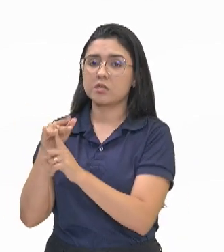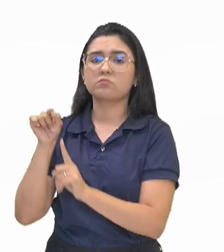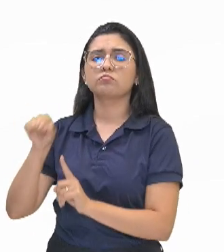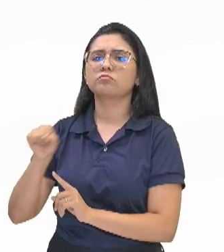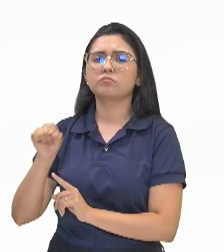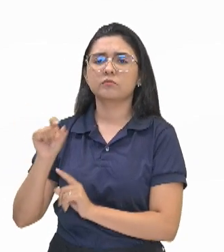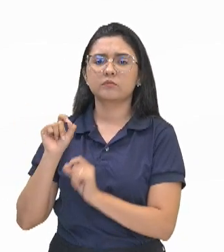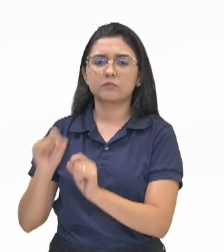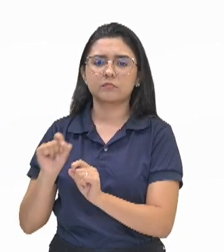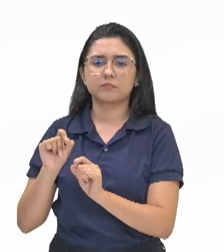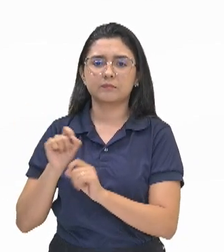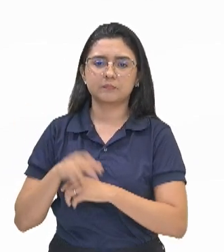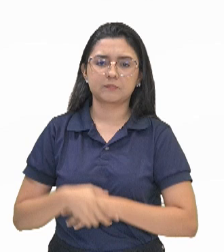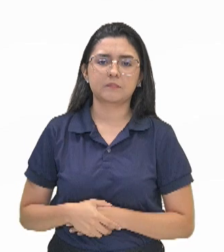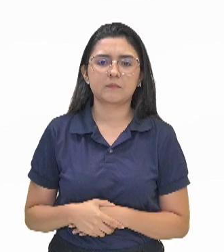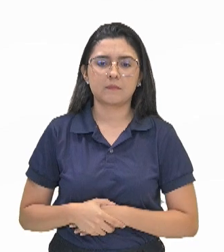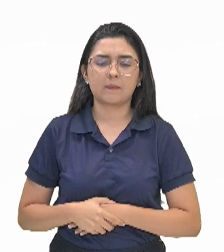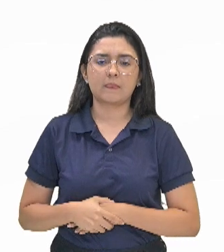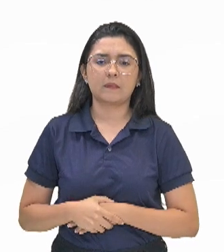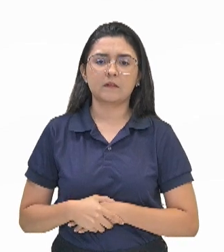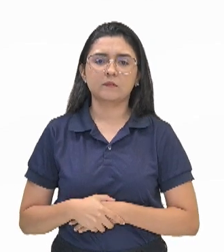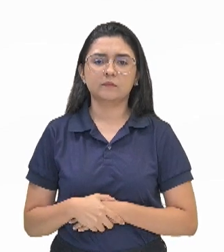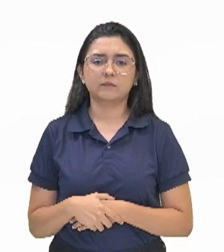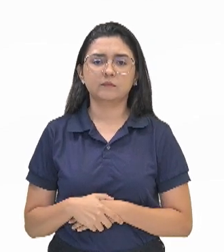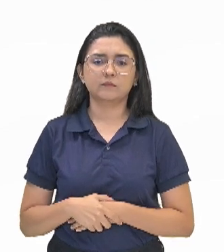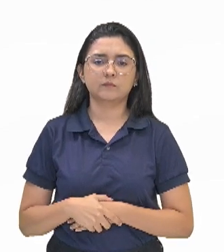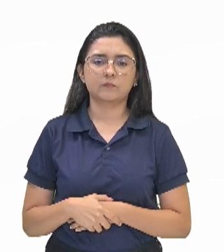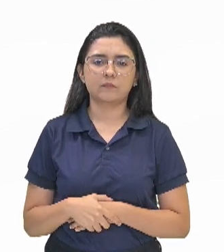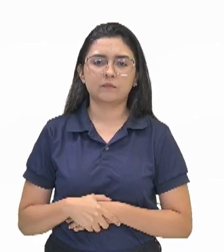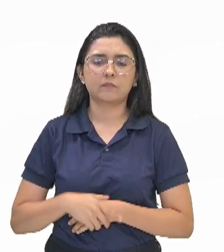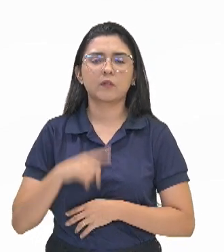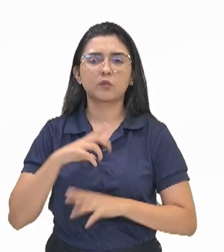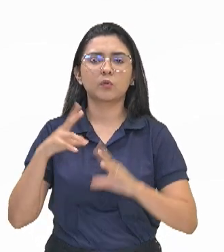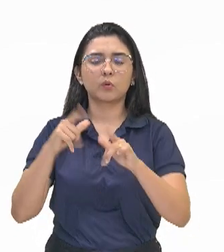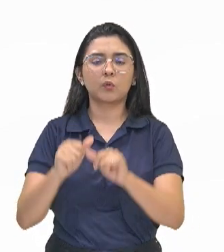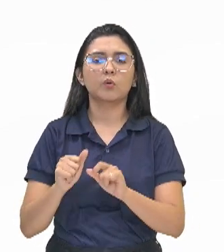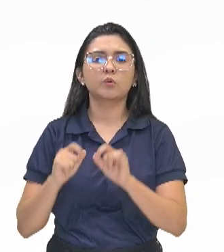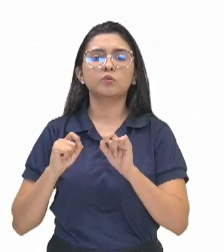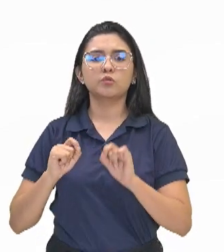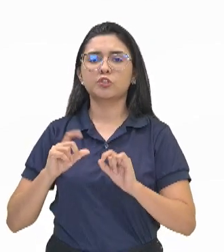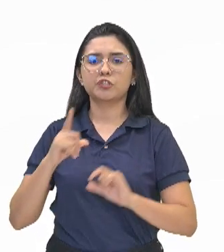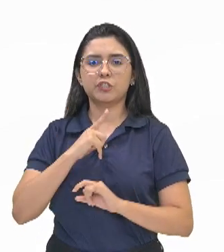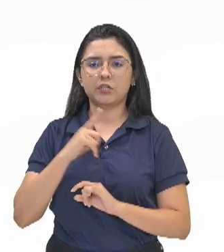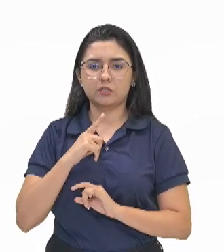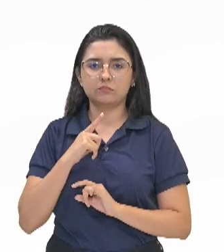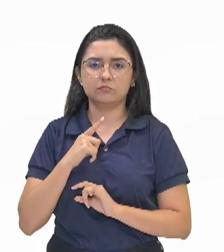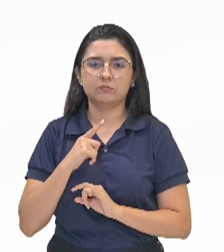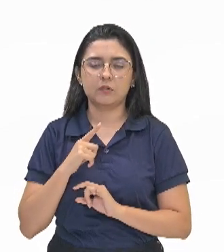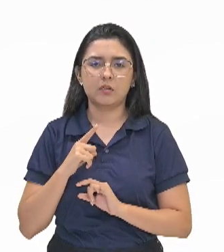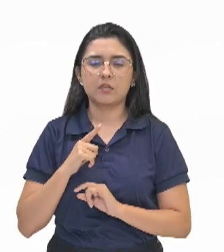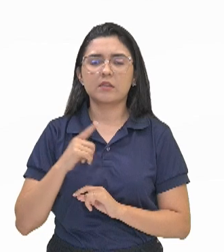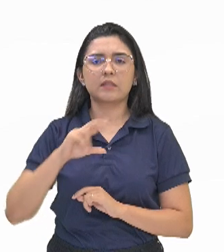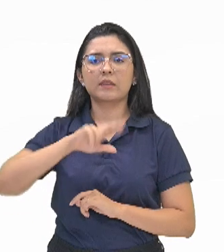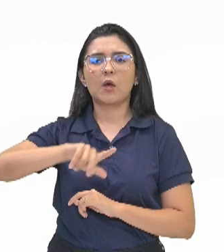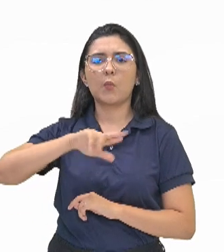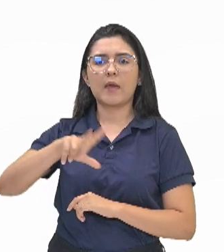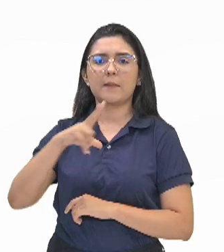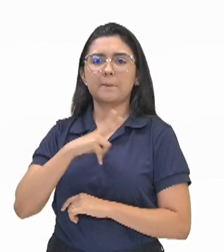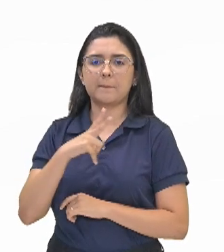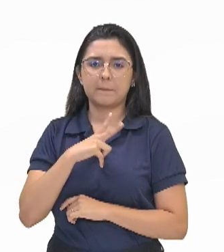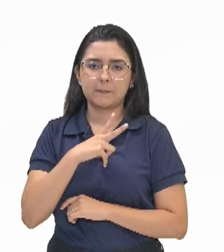A socialização da produção da riqueza. Então, não era uma propriedade privada, era uma propriedade que tinha que